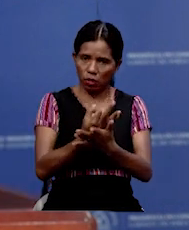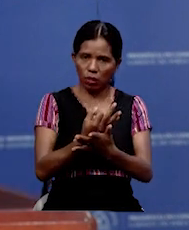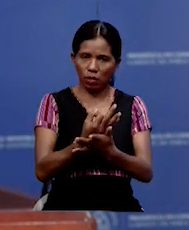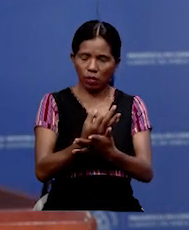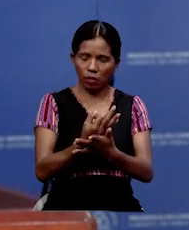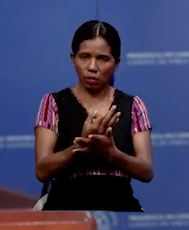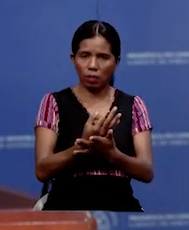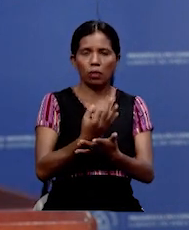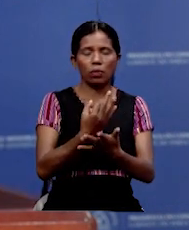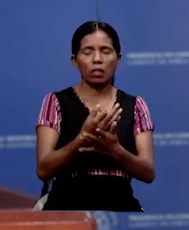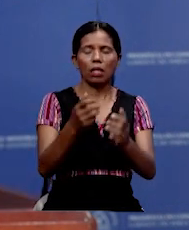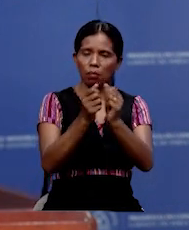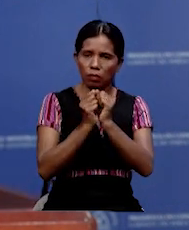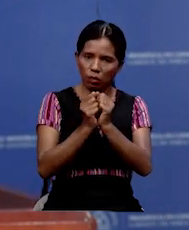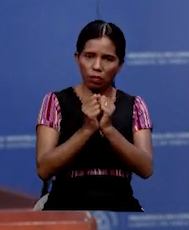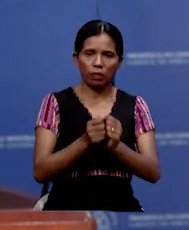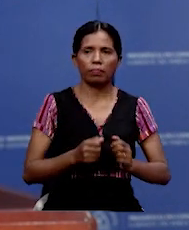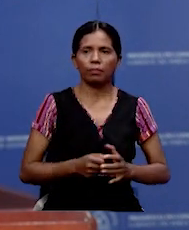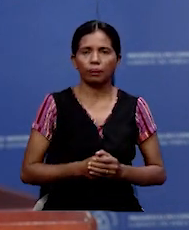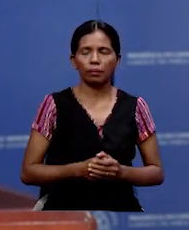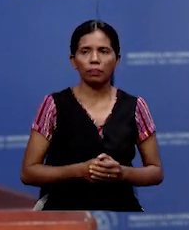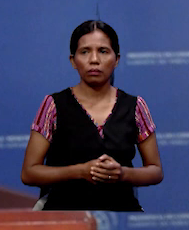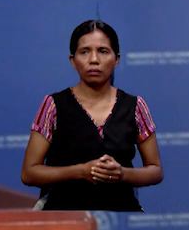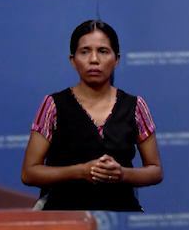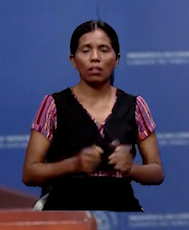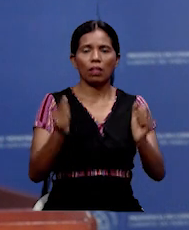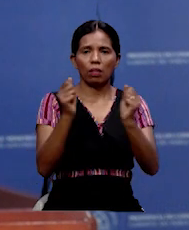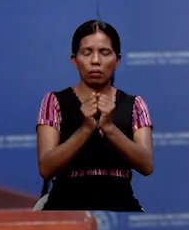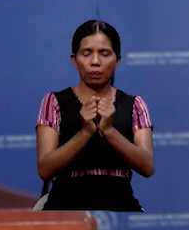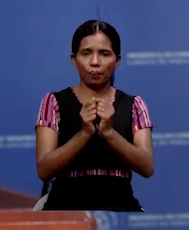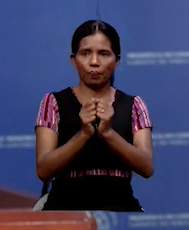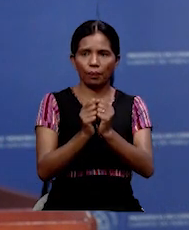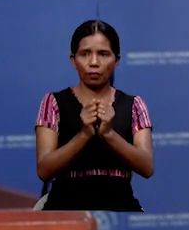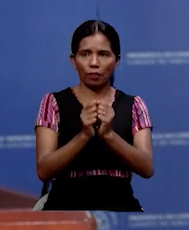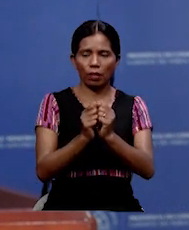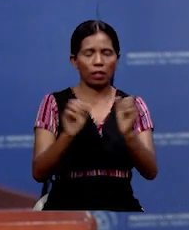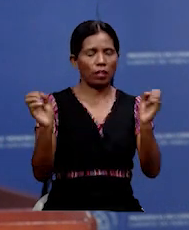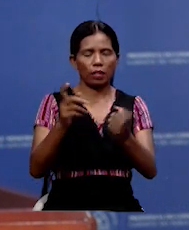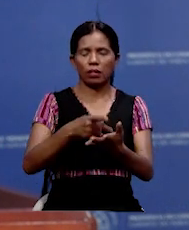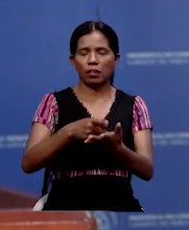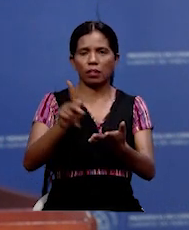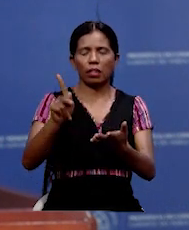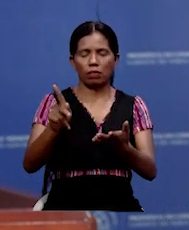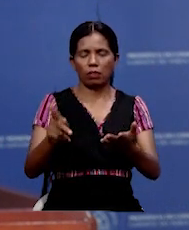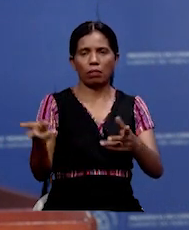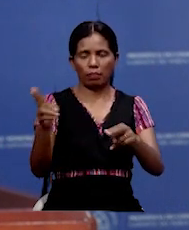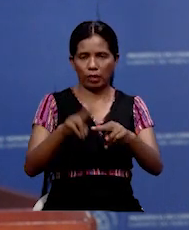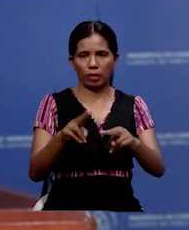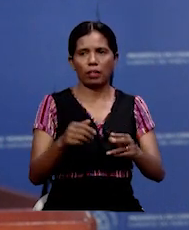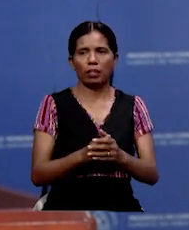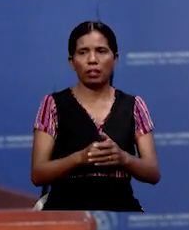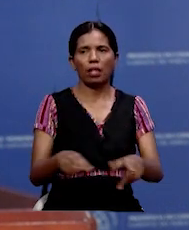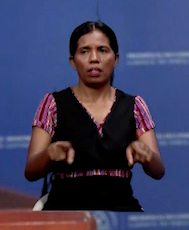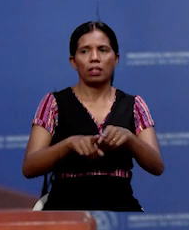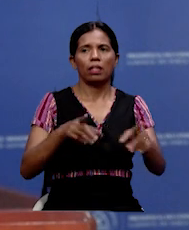bem montante né osan né ho funan laia né né san direito de